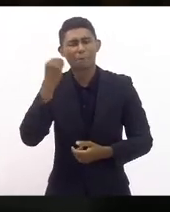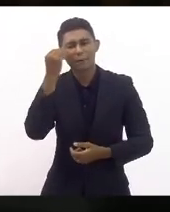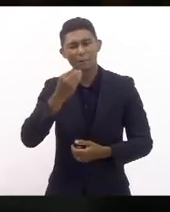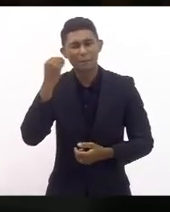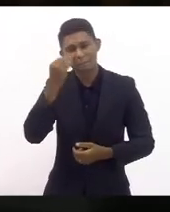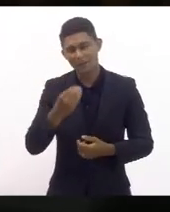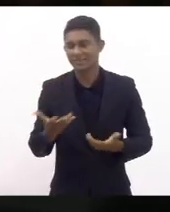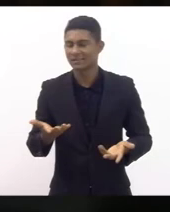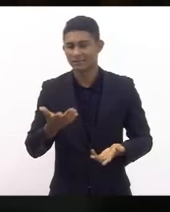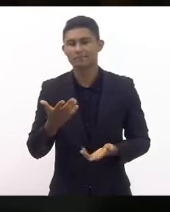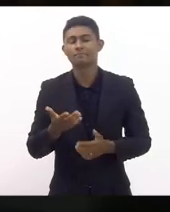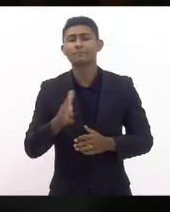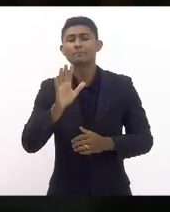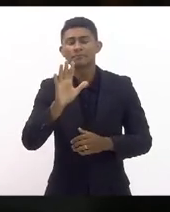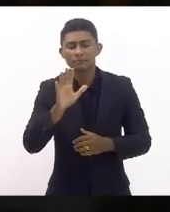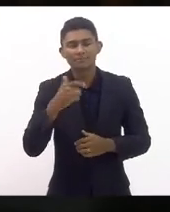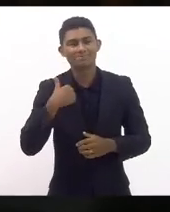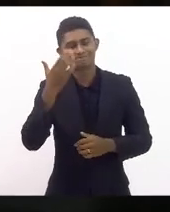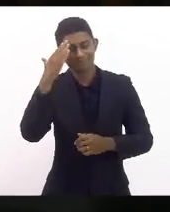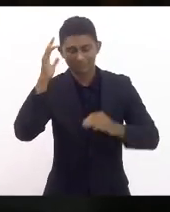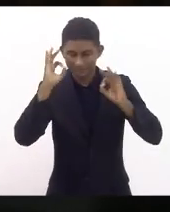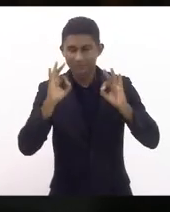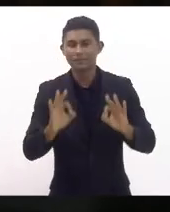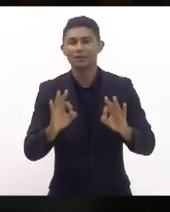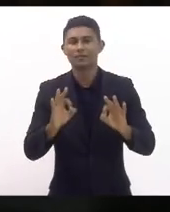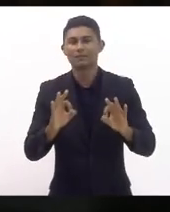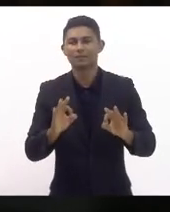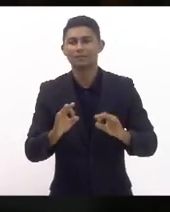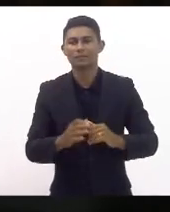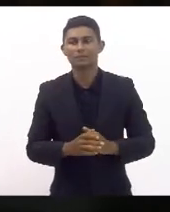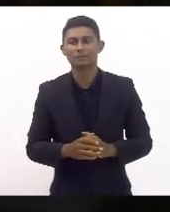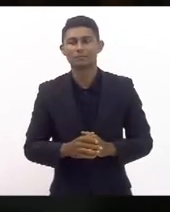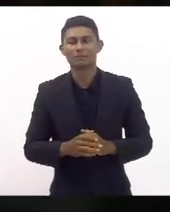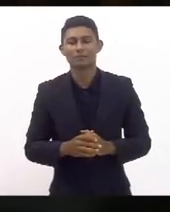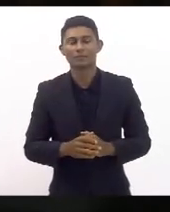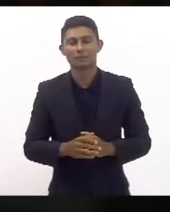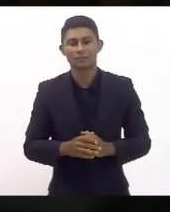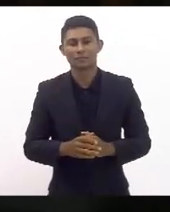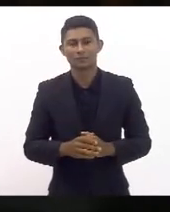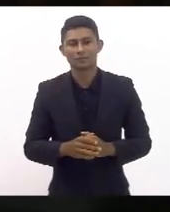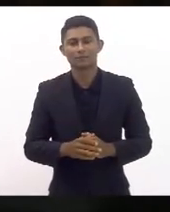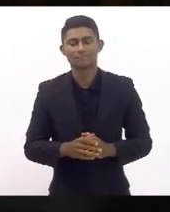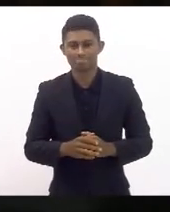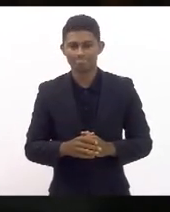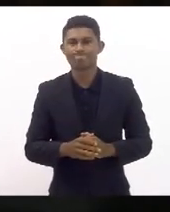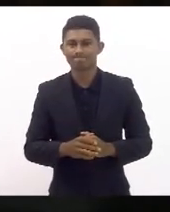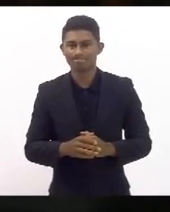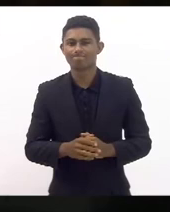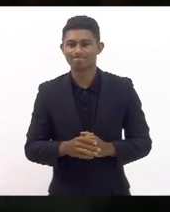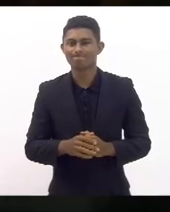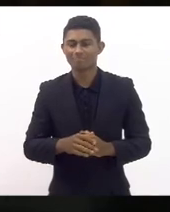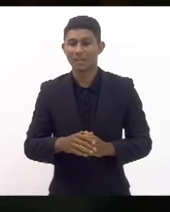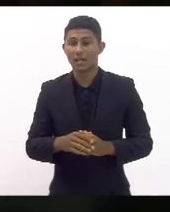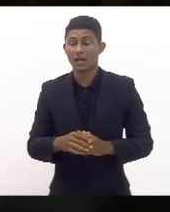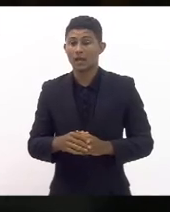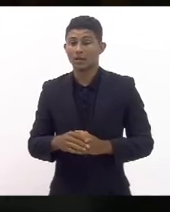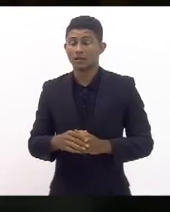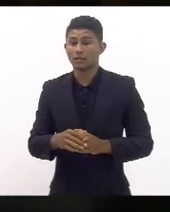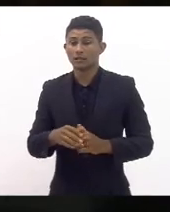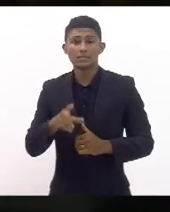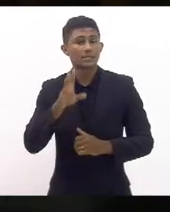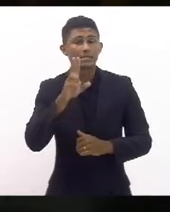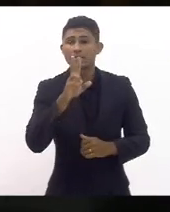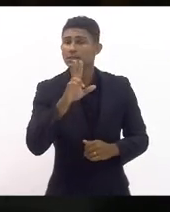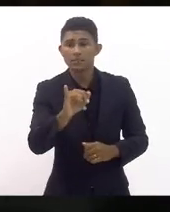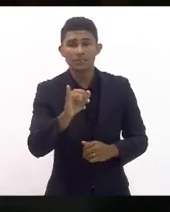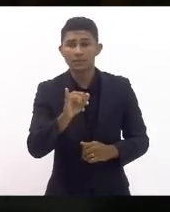nada, absolutamente nada disso teria valido a pena e teria sido possível concretizar se não